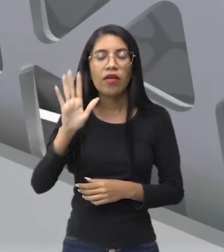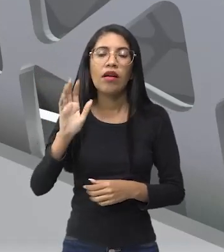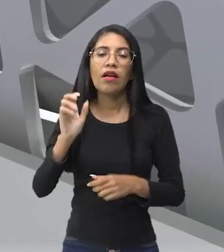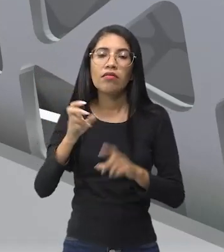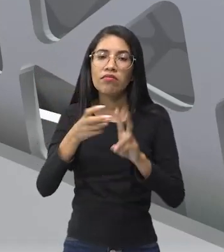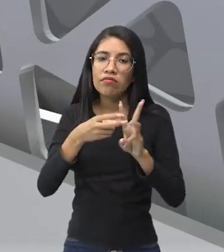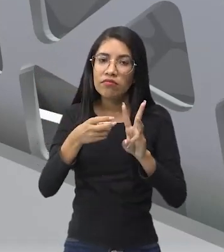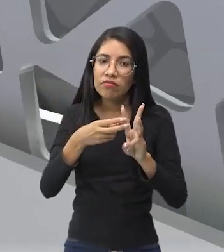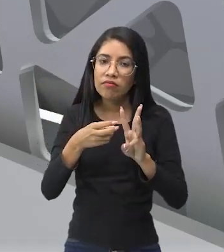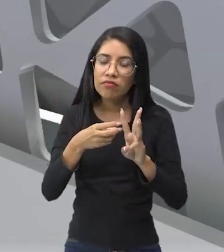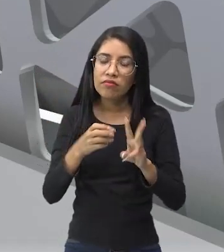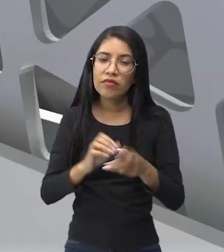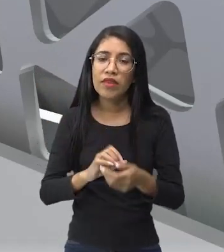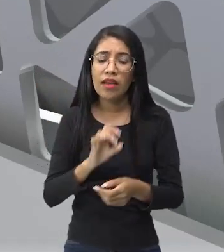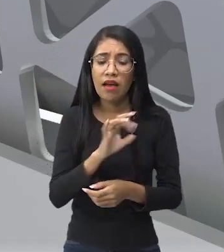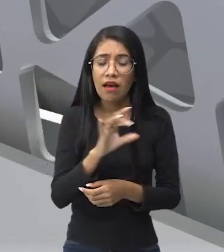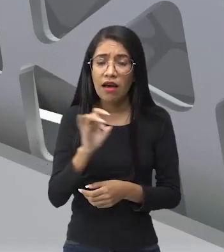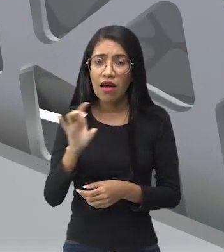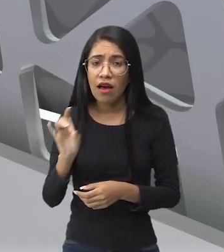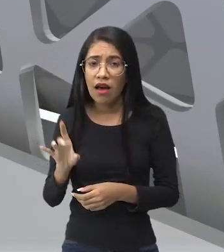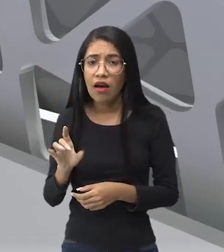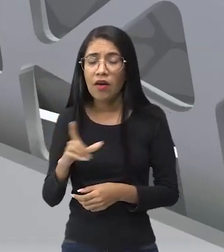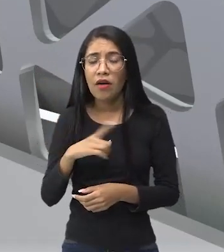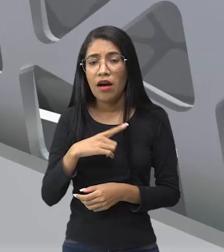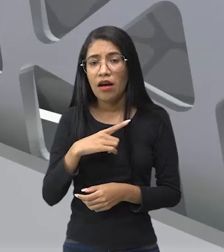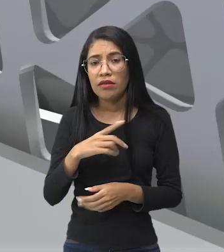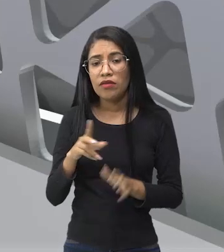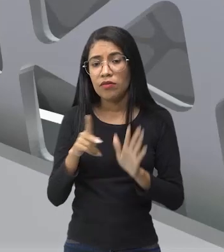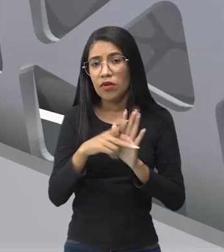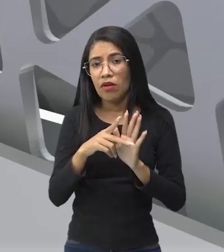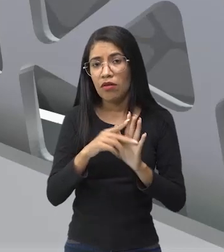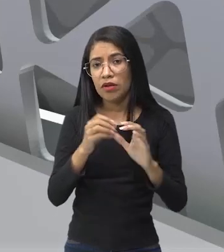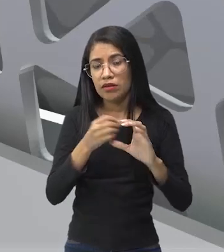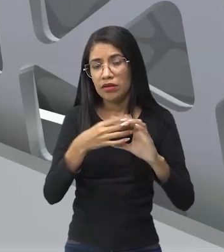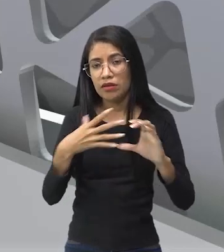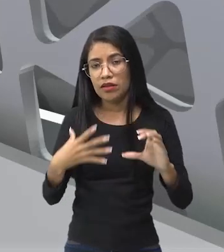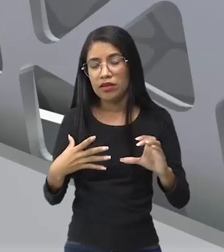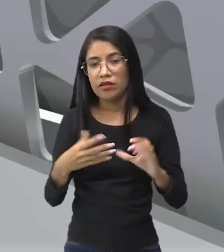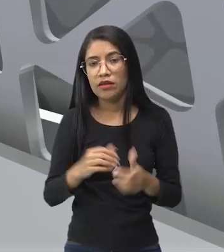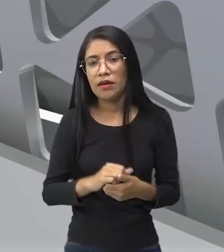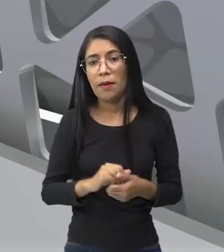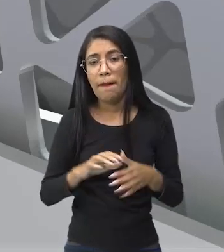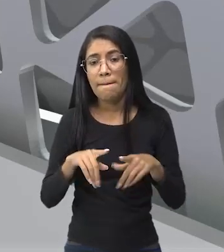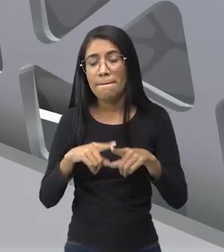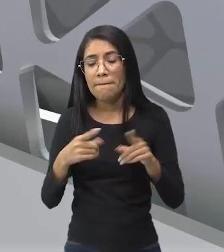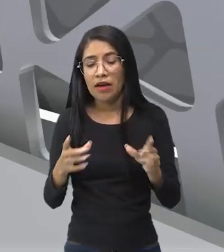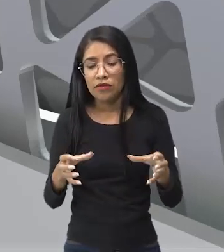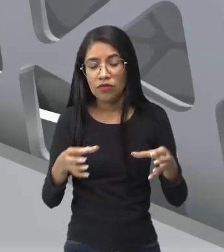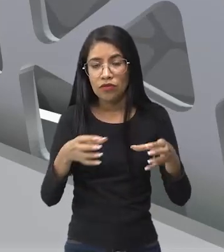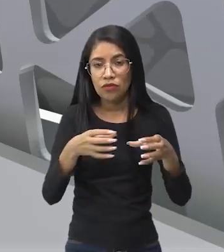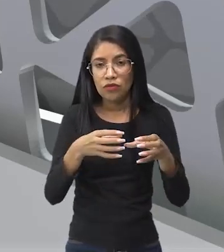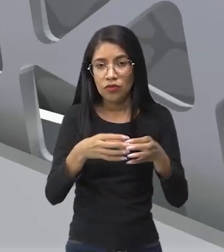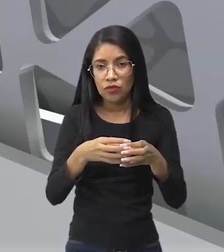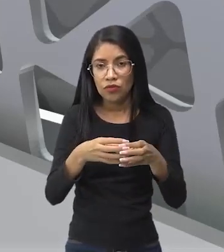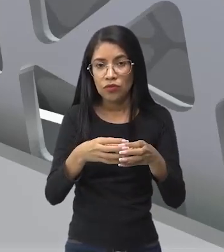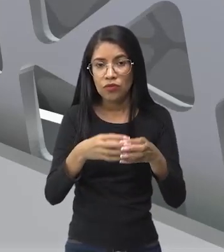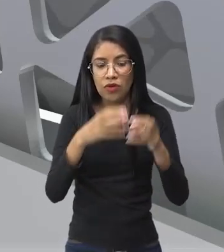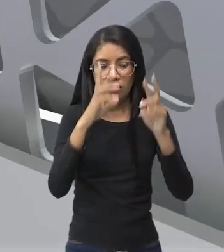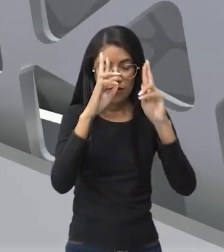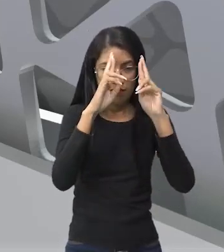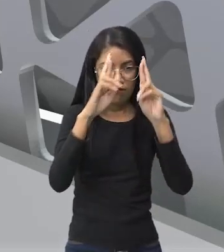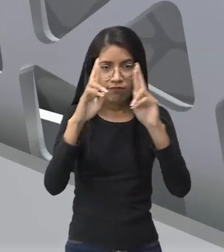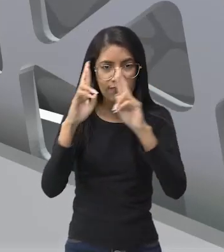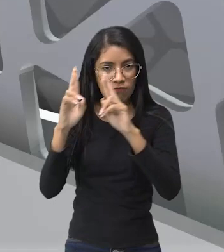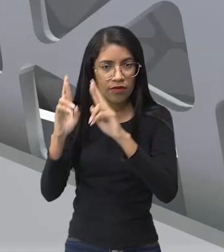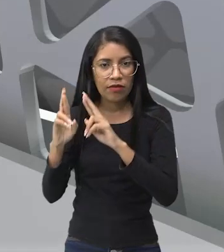indígena. Cada um tem o seu modo de ser, mas quando se reúne, eles vão